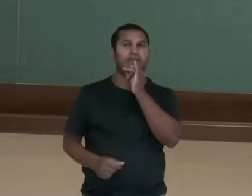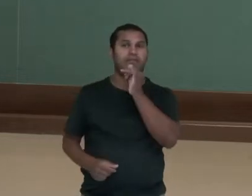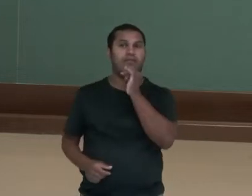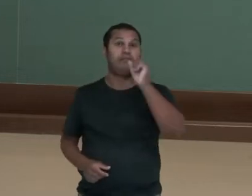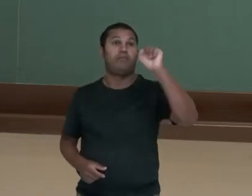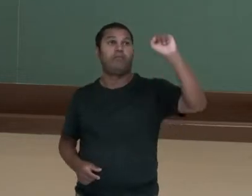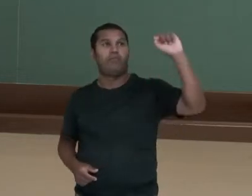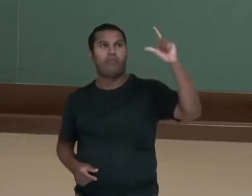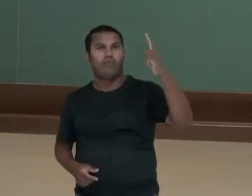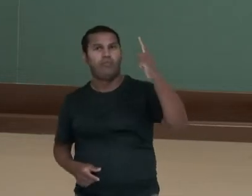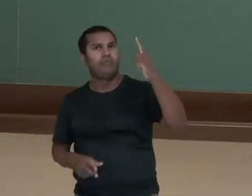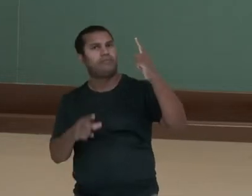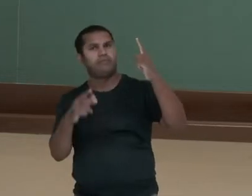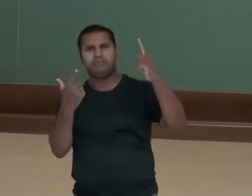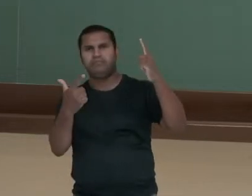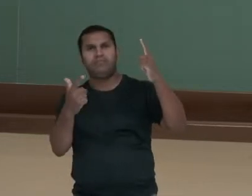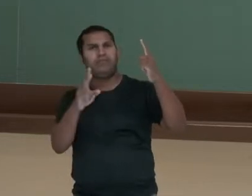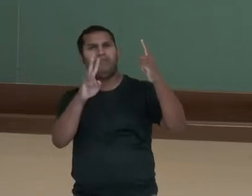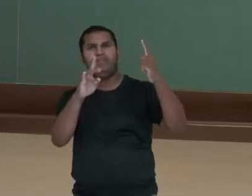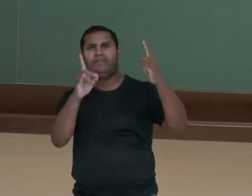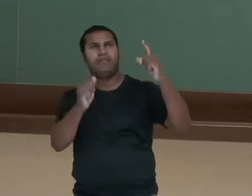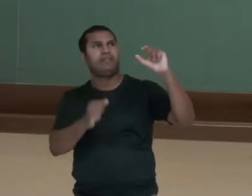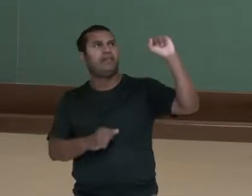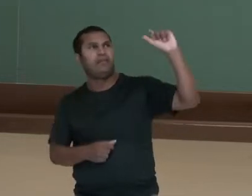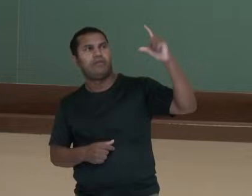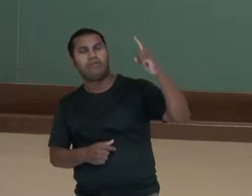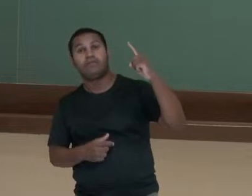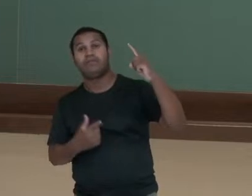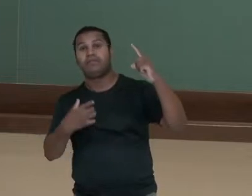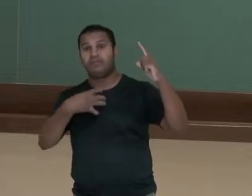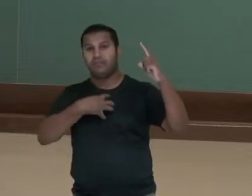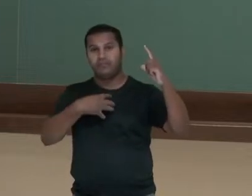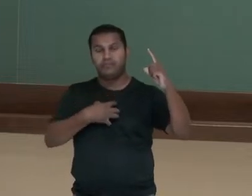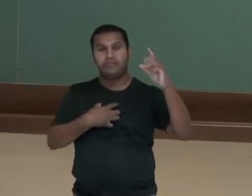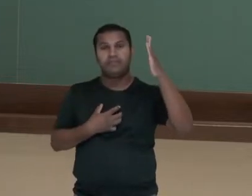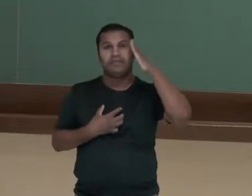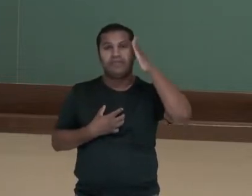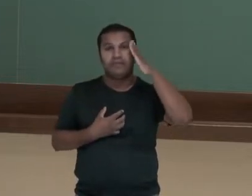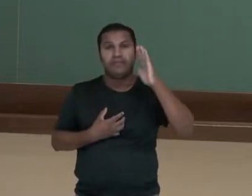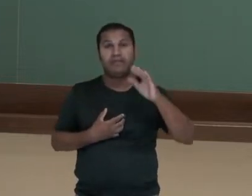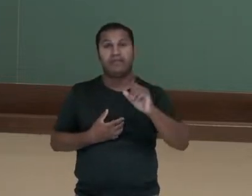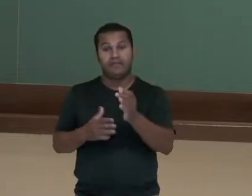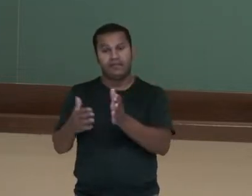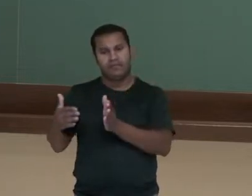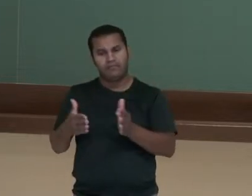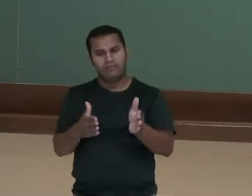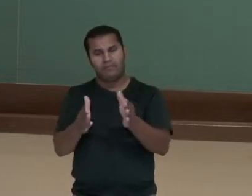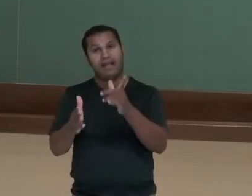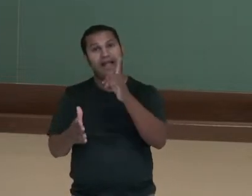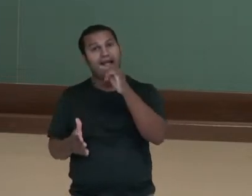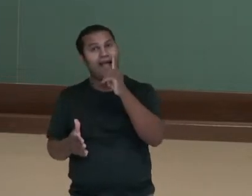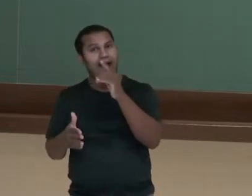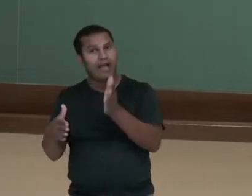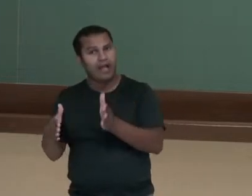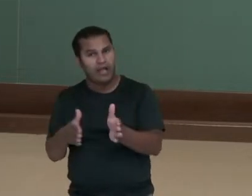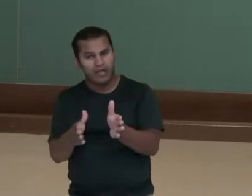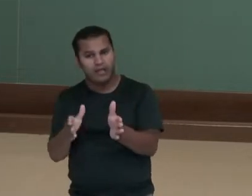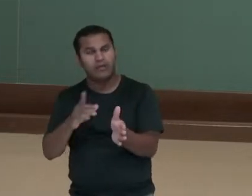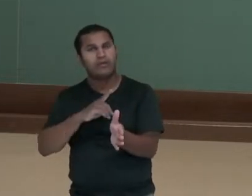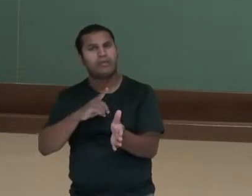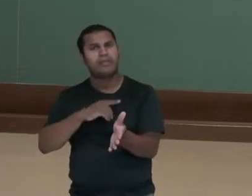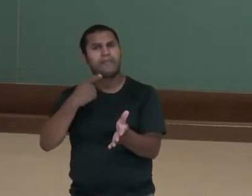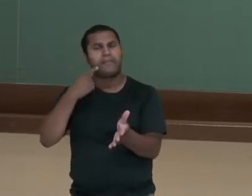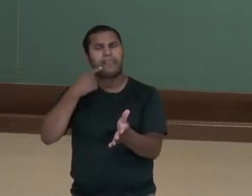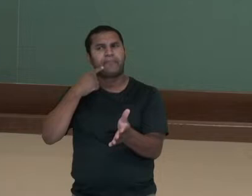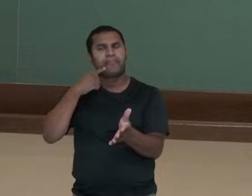umidade. Se for um lago, eu vou considerar a salinidade, a turbidez dessa água. Então, quando eu junto